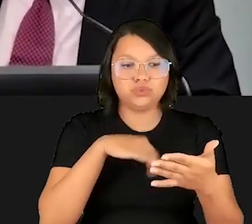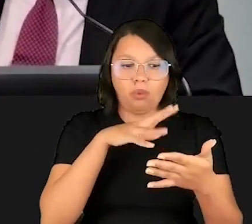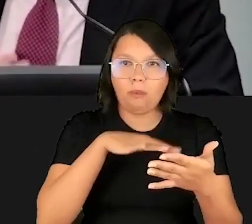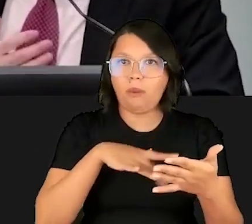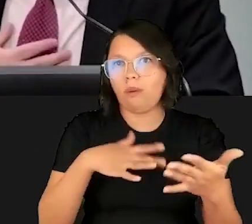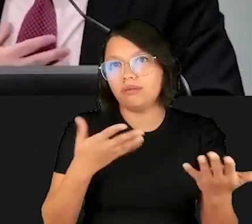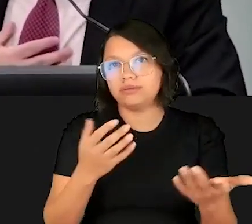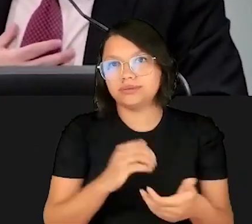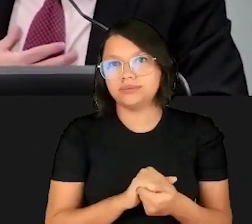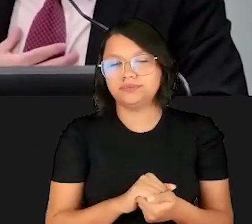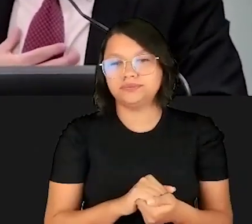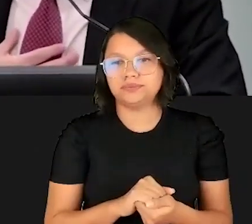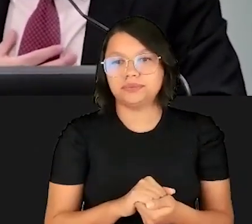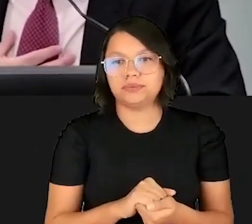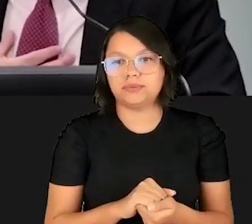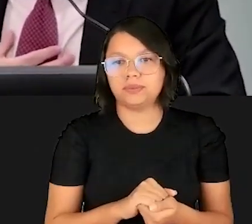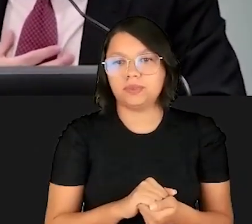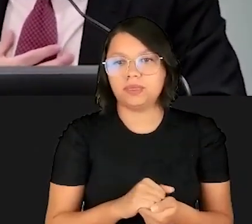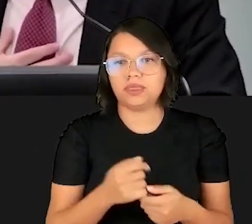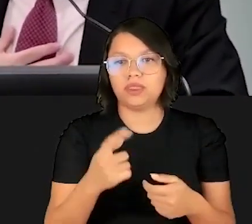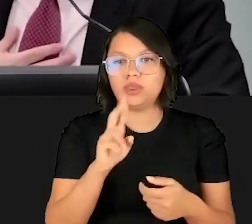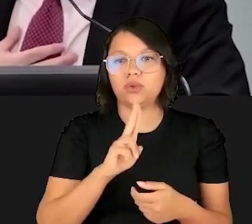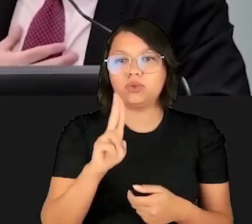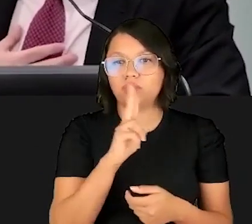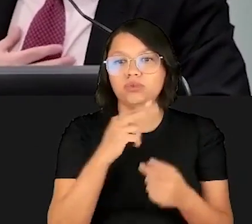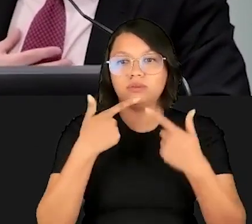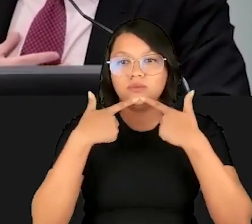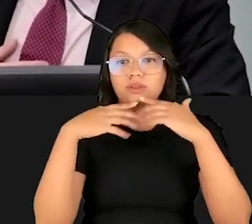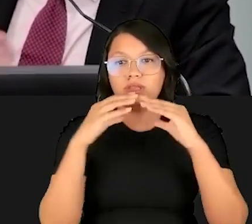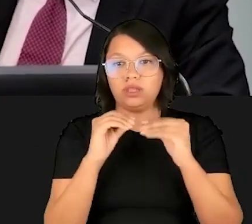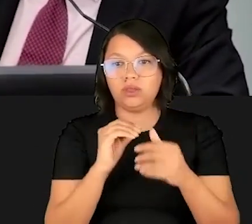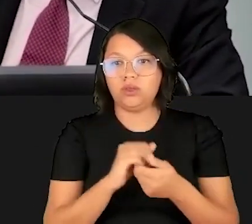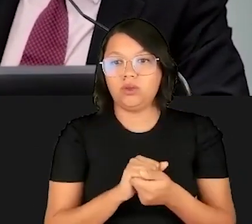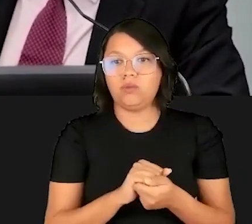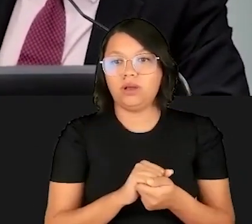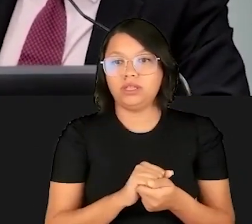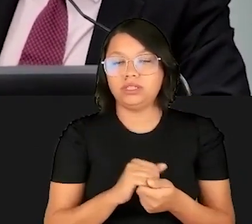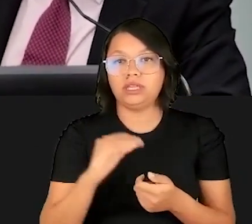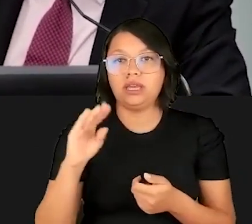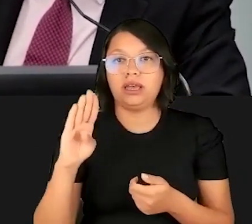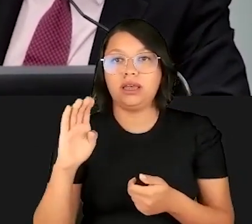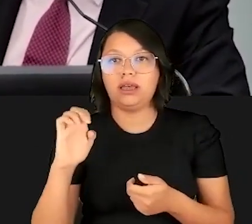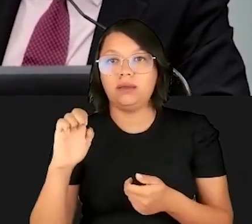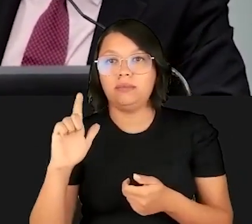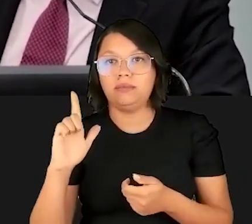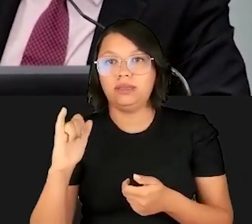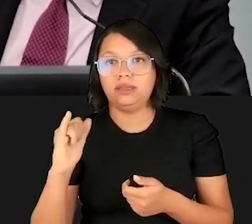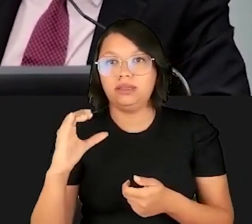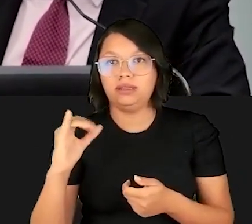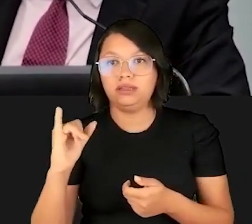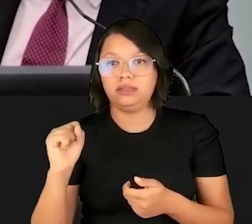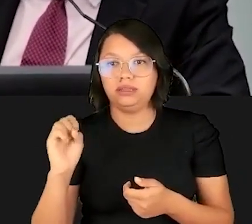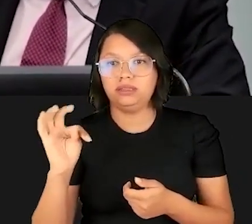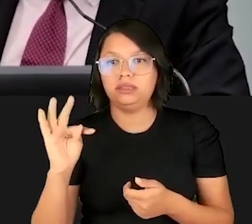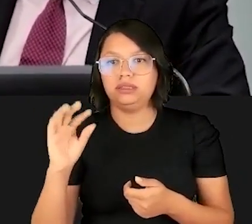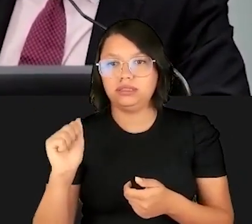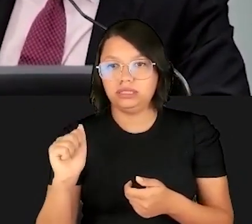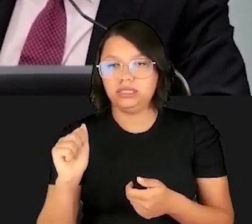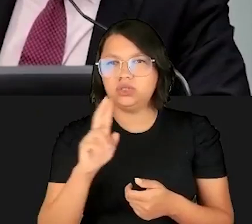né? Nós usamos um linguajar belicista para tratar o câncer, nós combatemos o câncer, é uma guerra, enfrentamento,